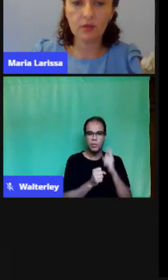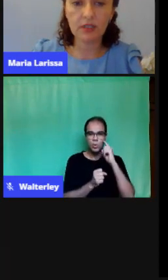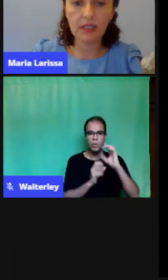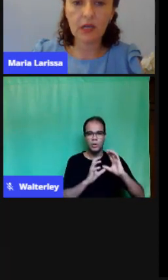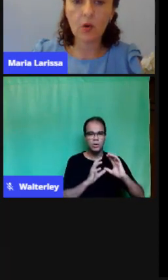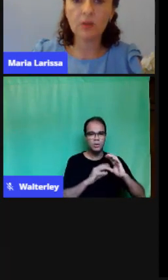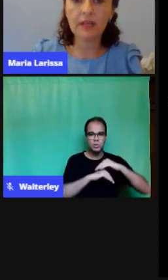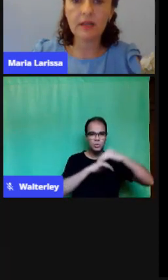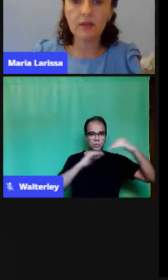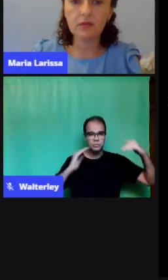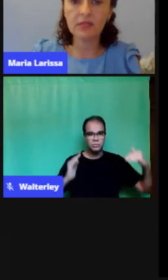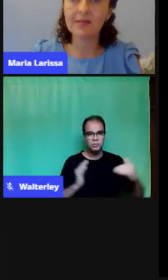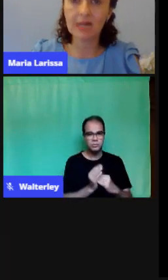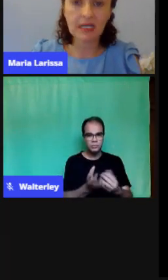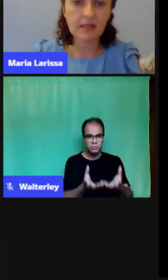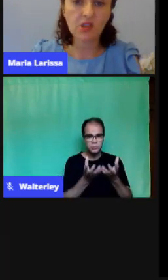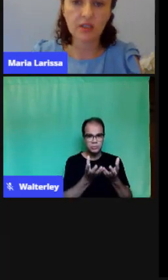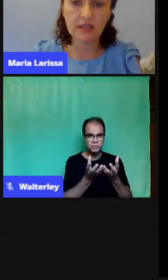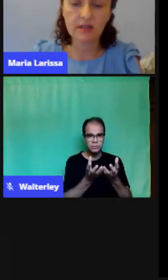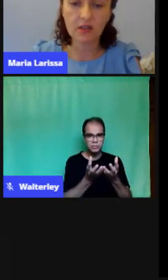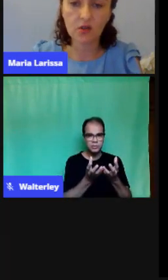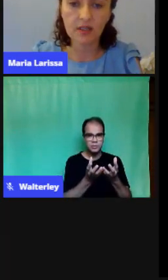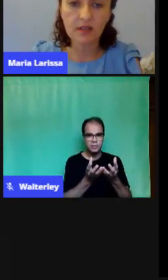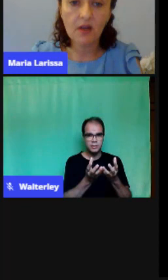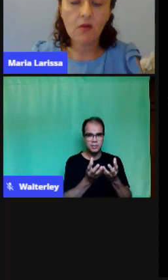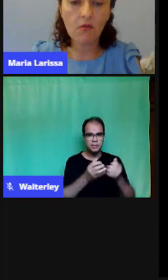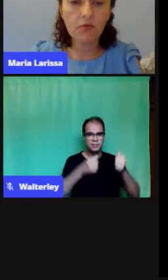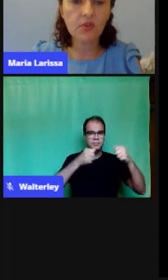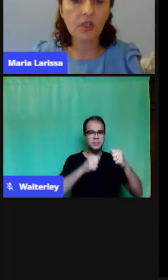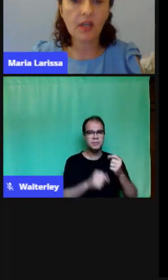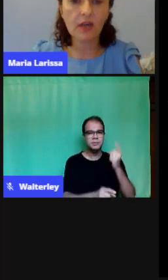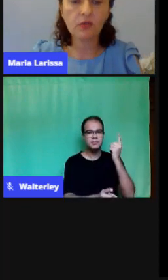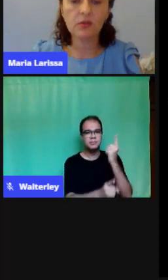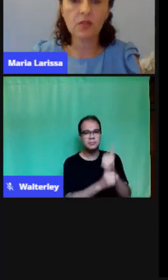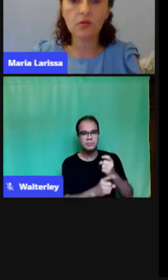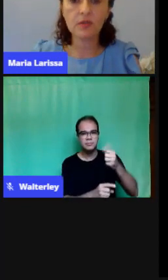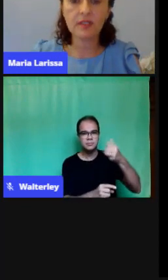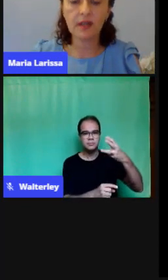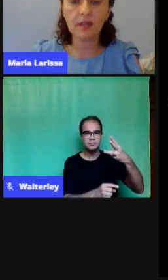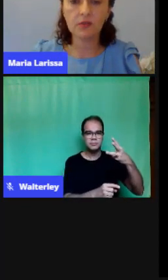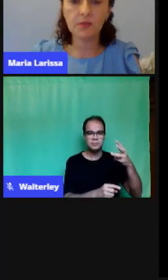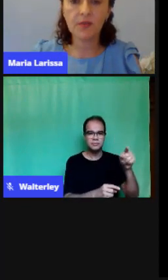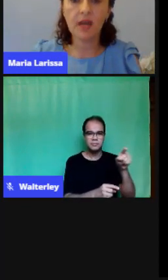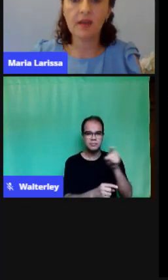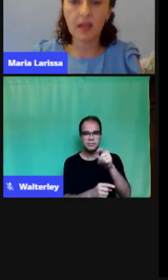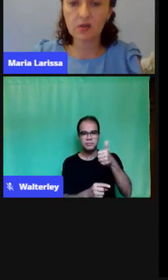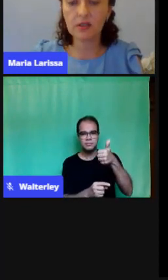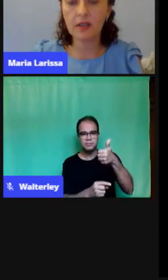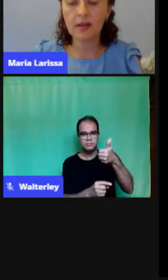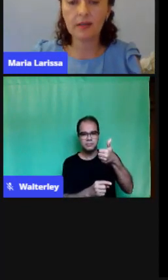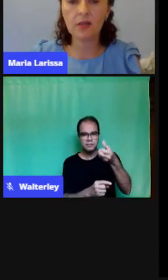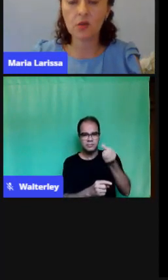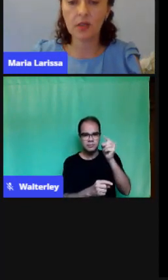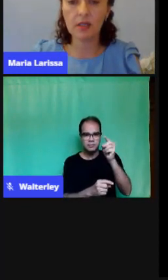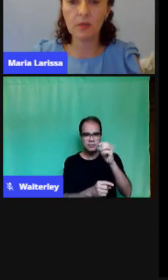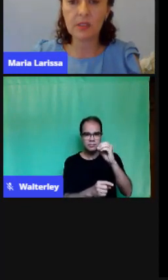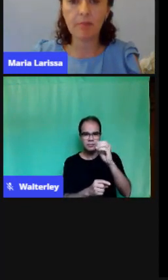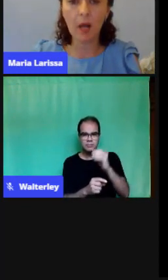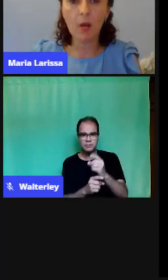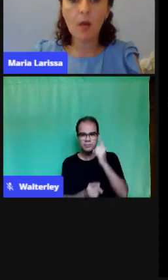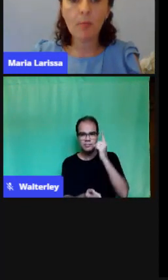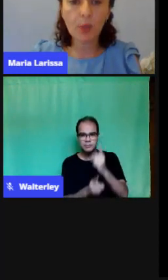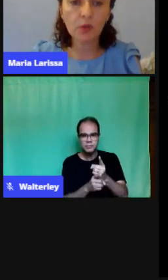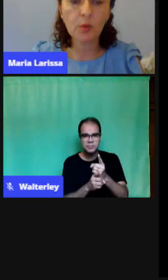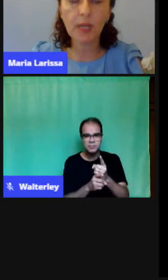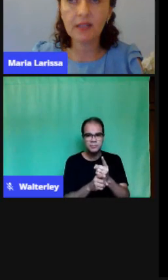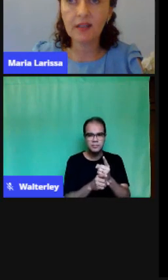Ouro da Vitória encontrarão, das 13 às 16 horas, um funcionário do Tesouro do Estado, anexo à Tesouraria